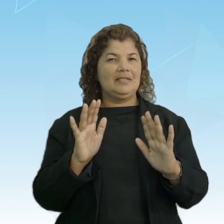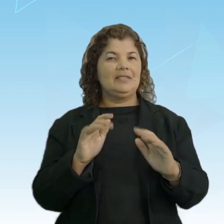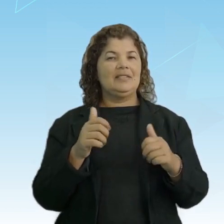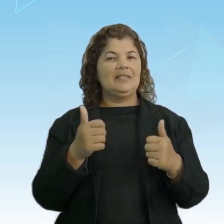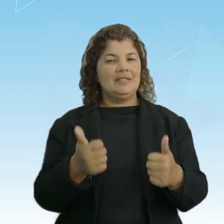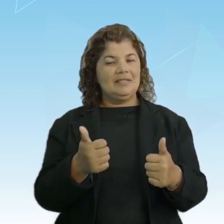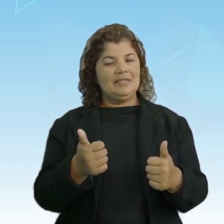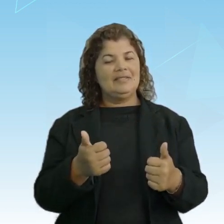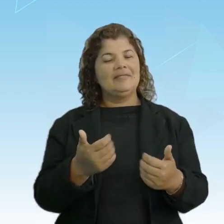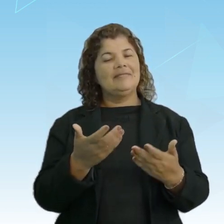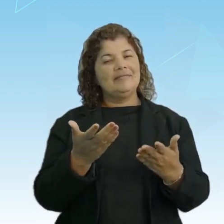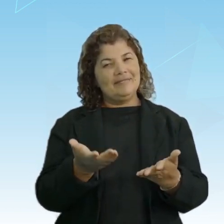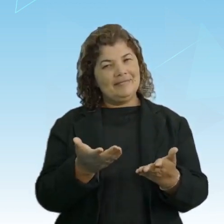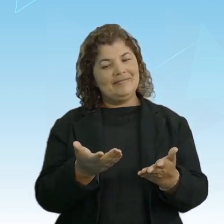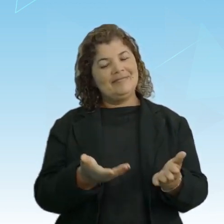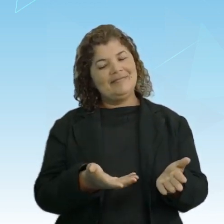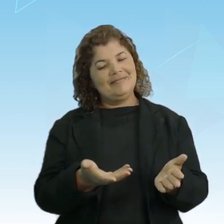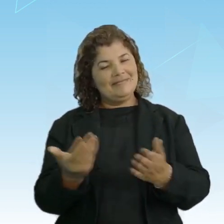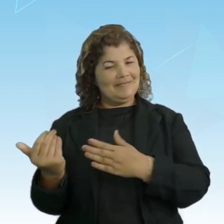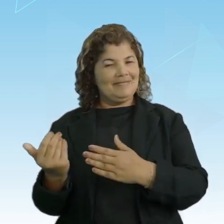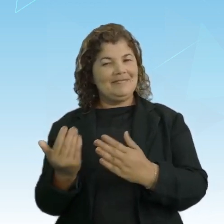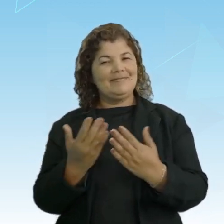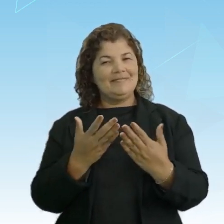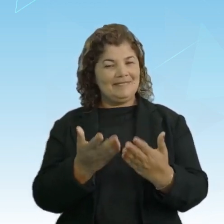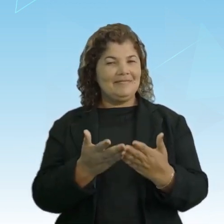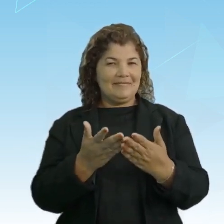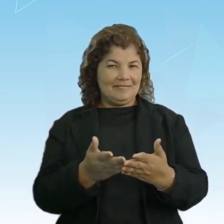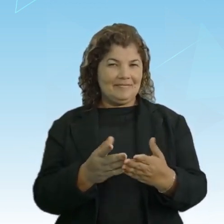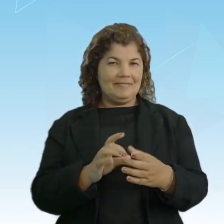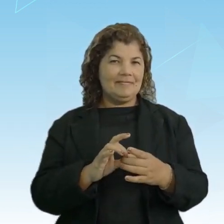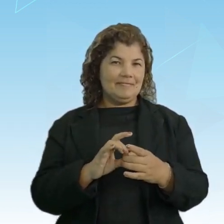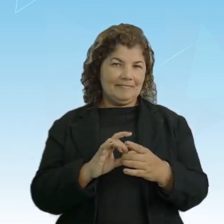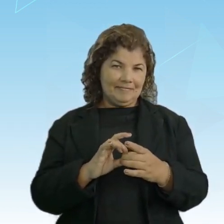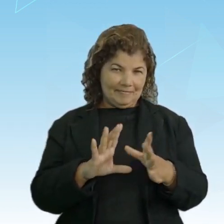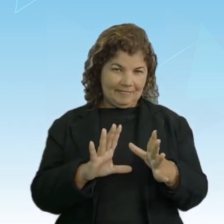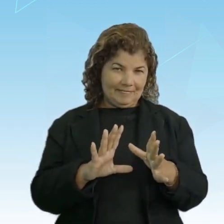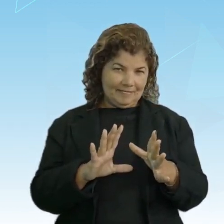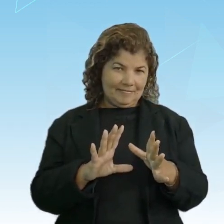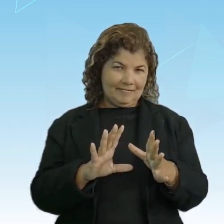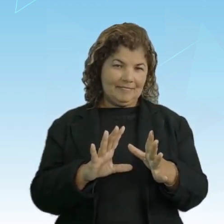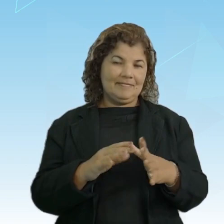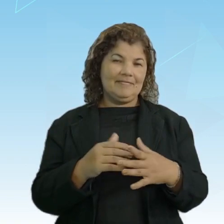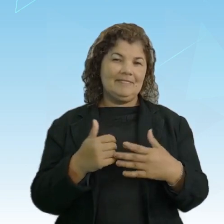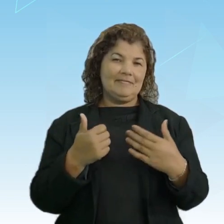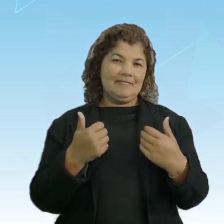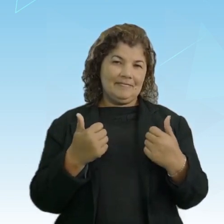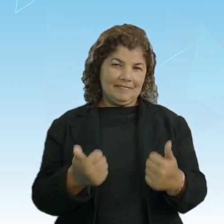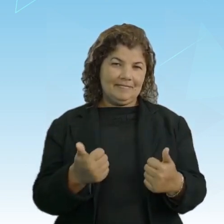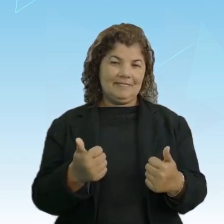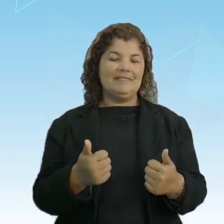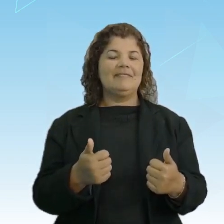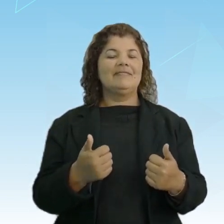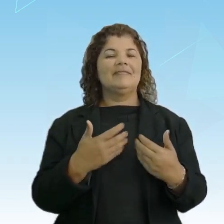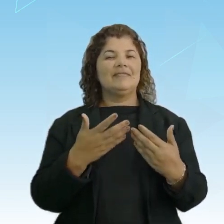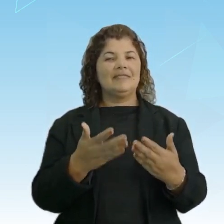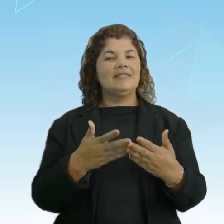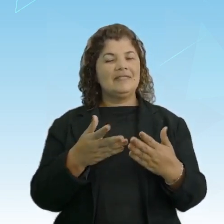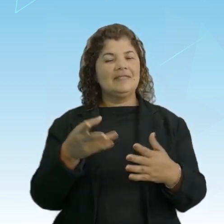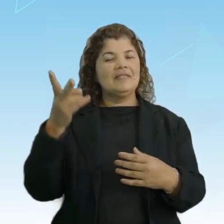a desembarcarem da nossa nave da história. Por gentileza, desembarque da nossa nave